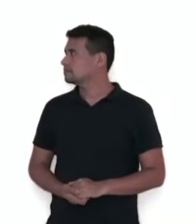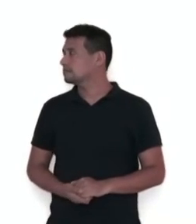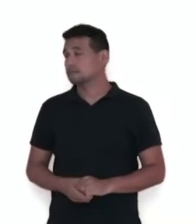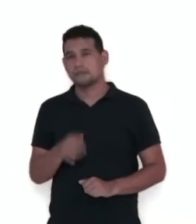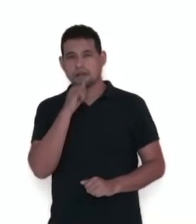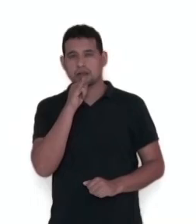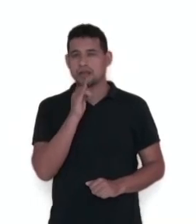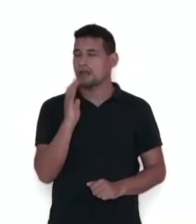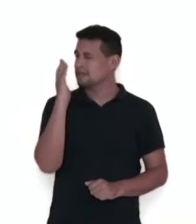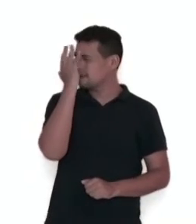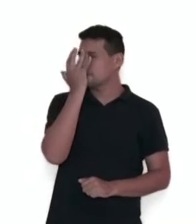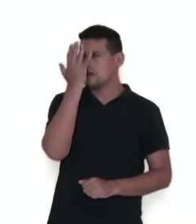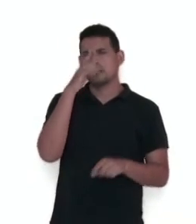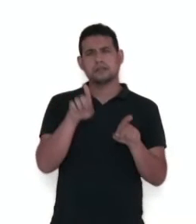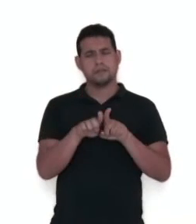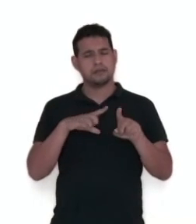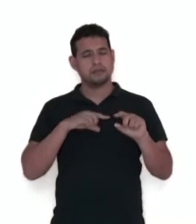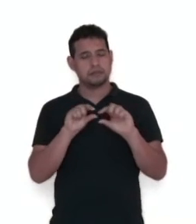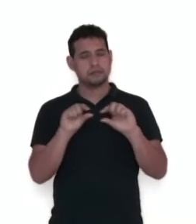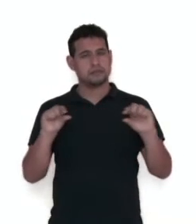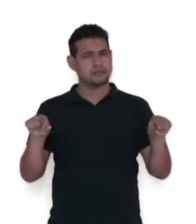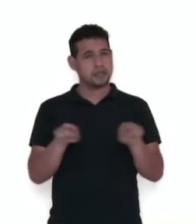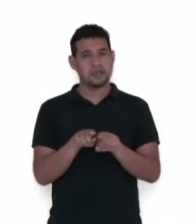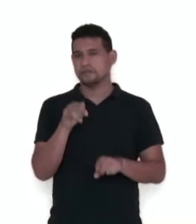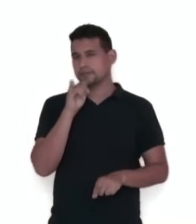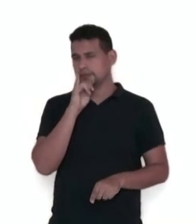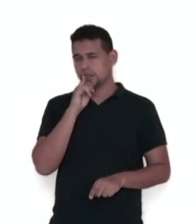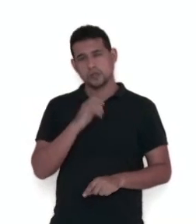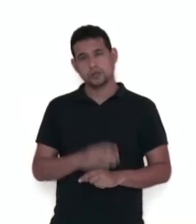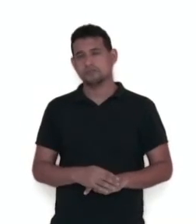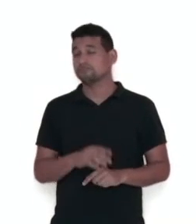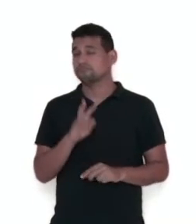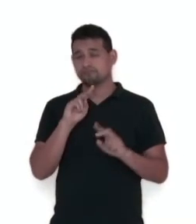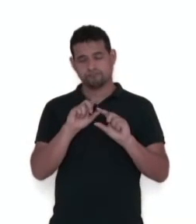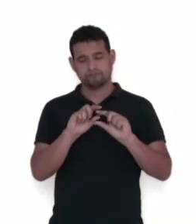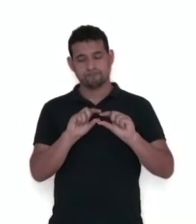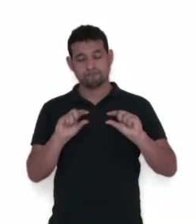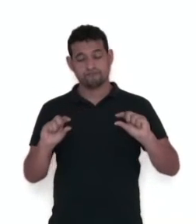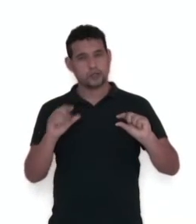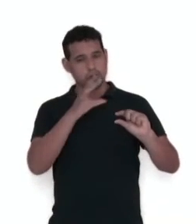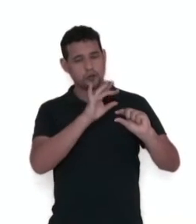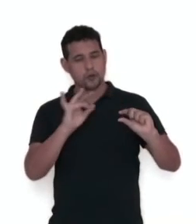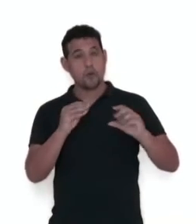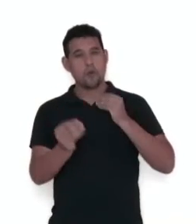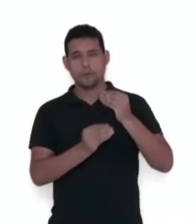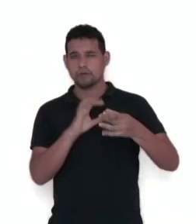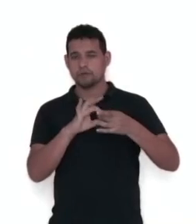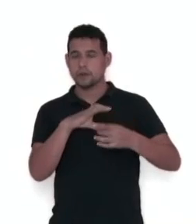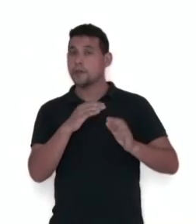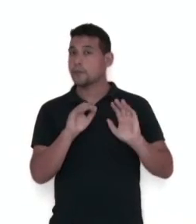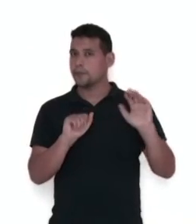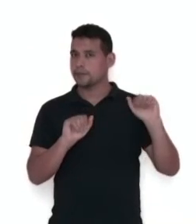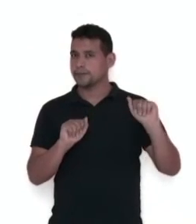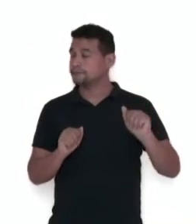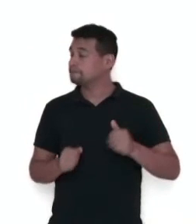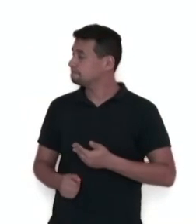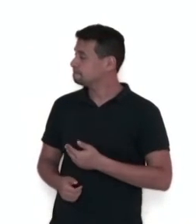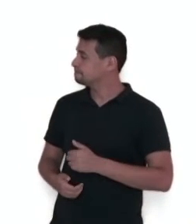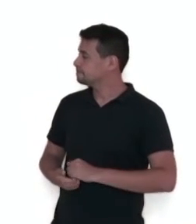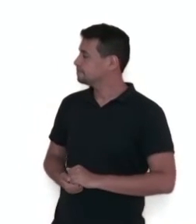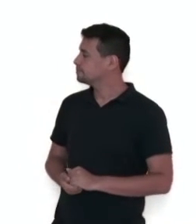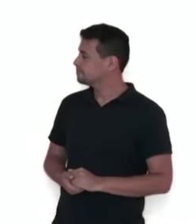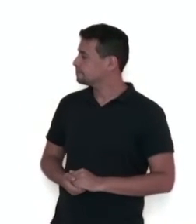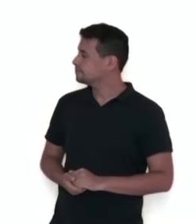que é apaixonar-se, yo me enamoré, tú te enamoraste, él se enamoró, nosotros